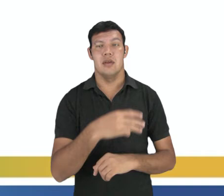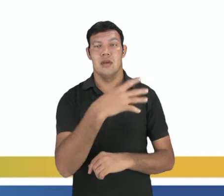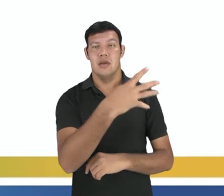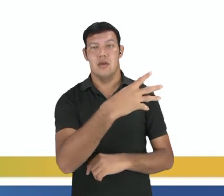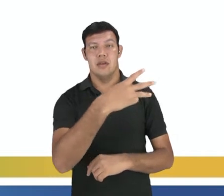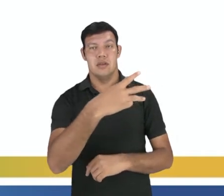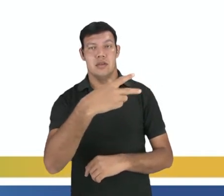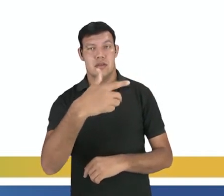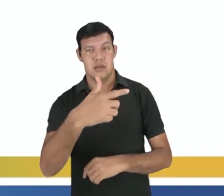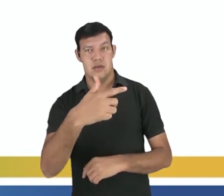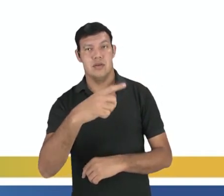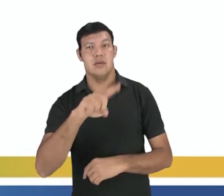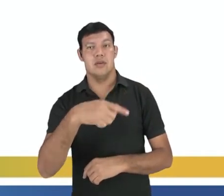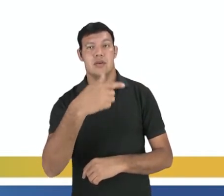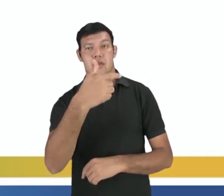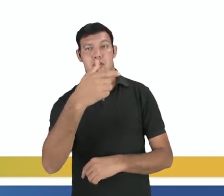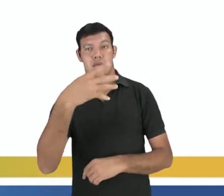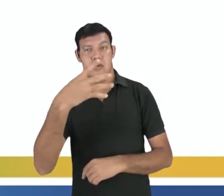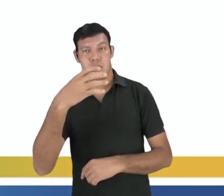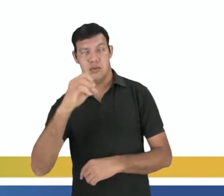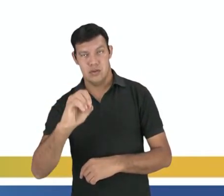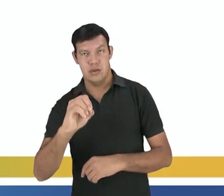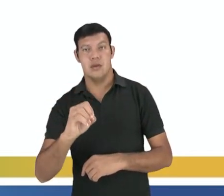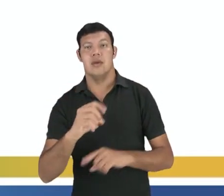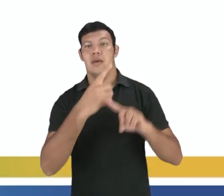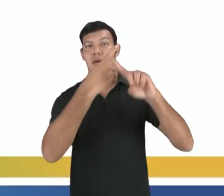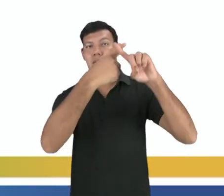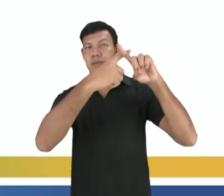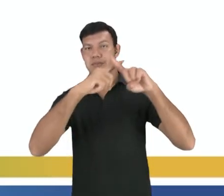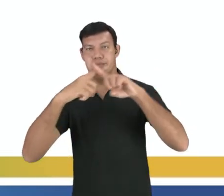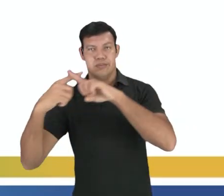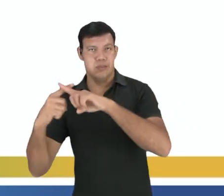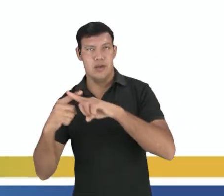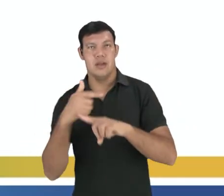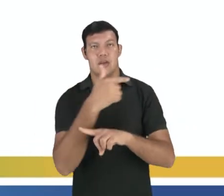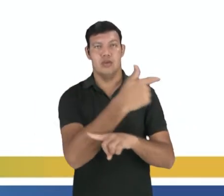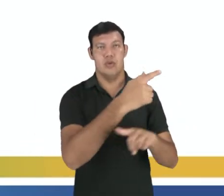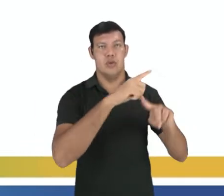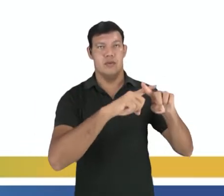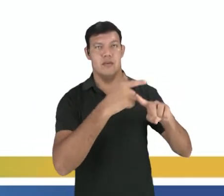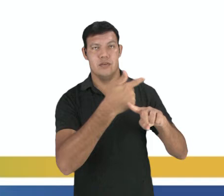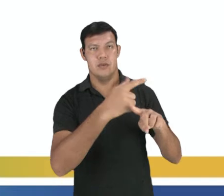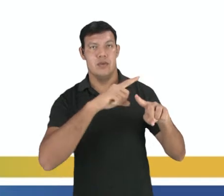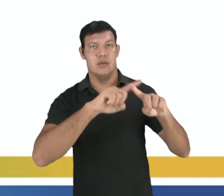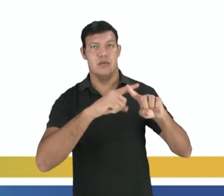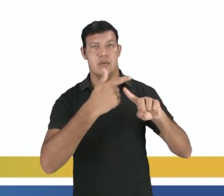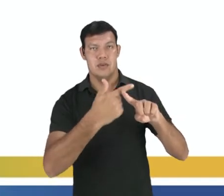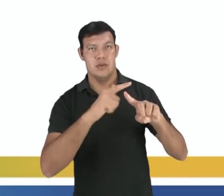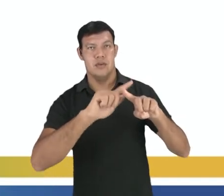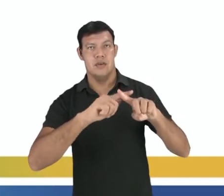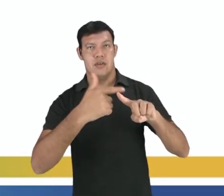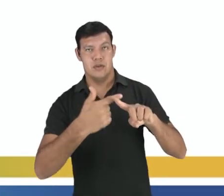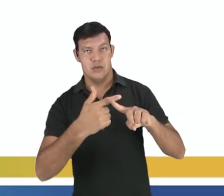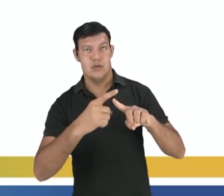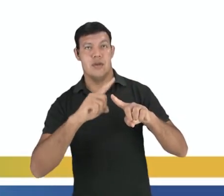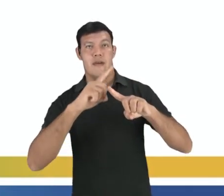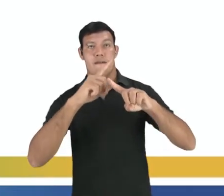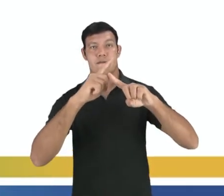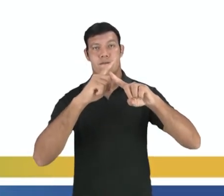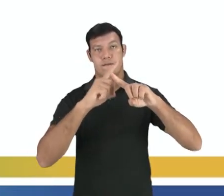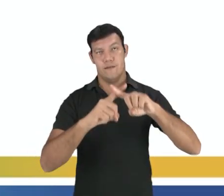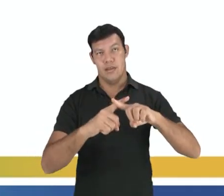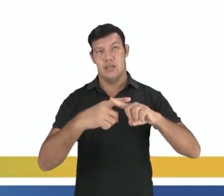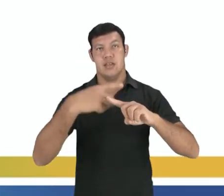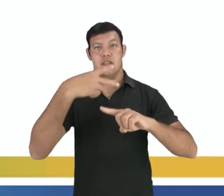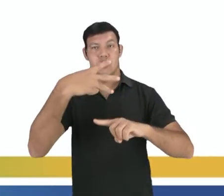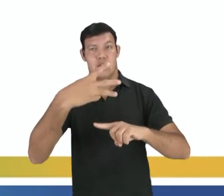quem? A multiplicação de todos esses divisores. Ó. 2 vezes 2 vezes 2 vezes 2. Apareceu 2 4